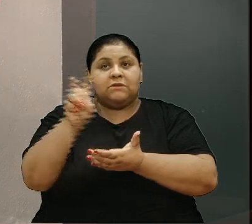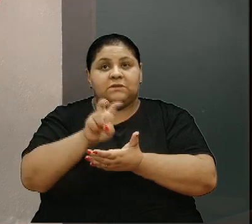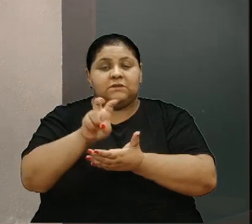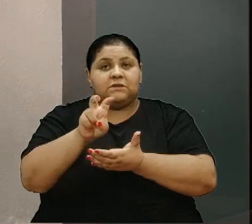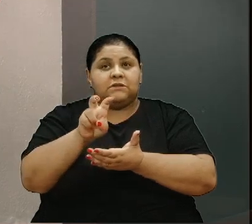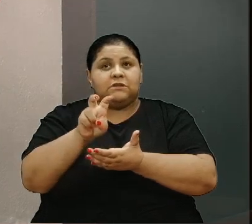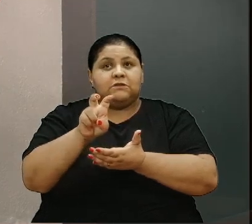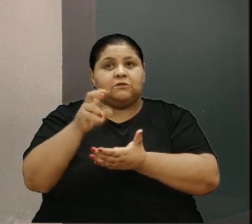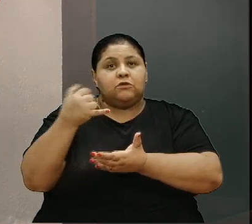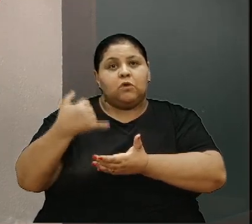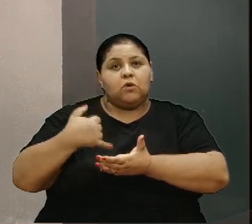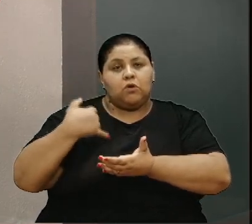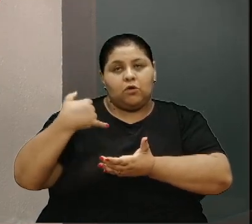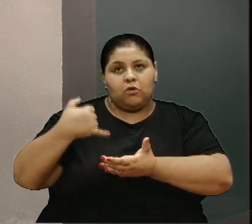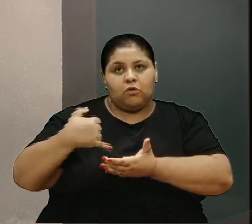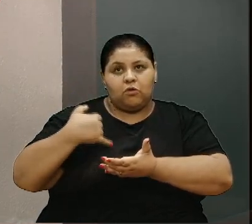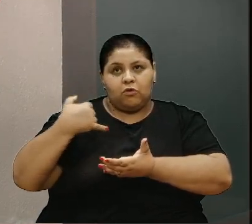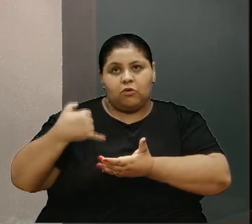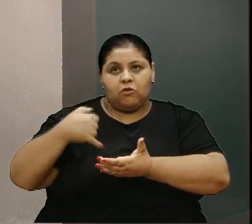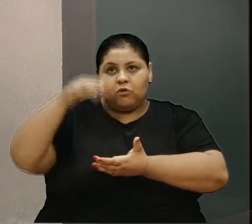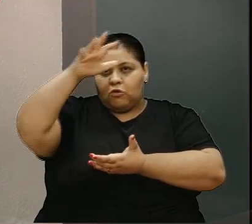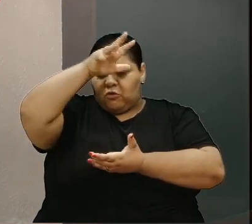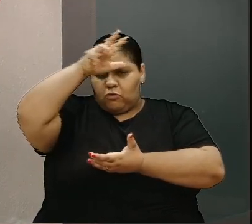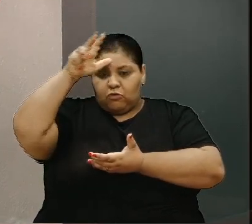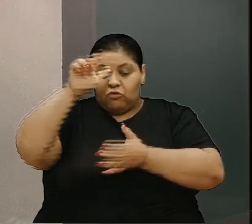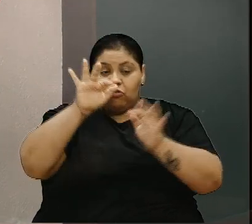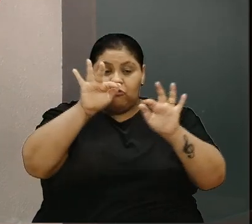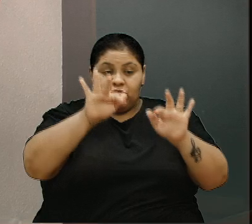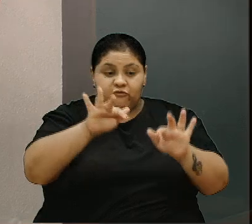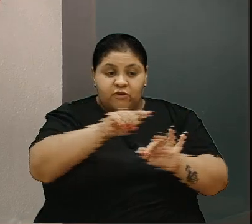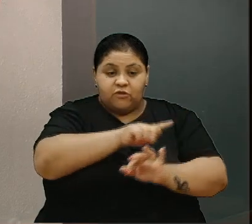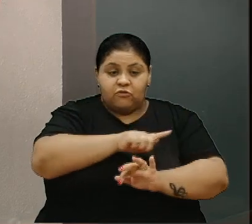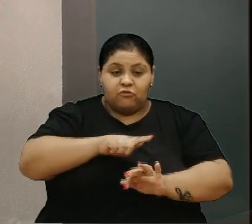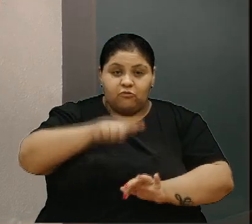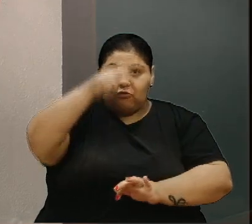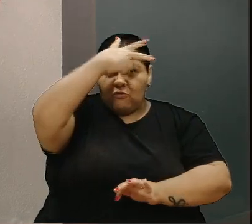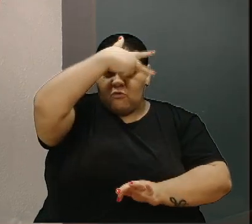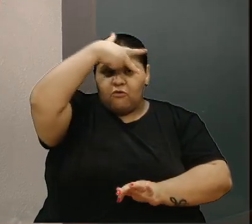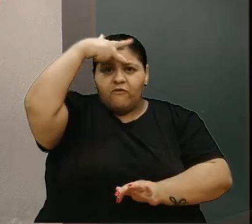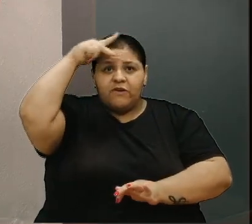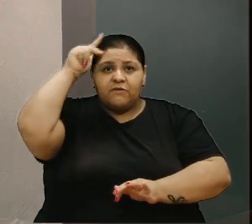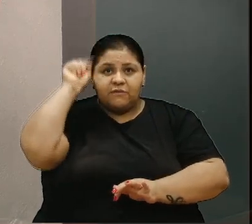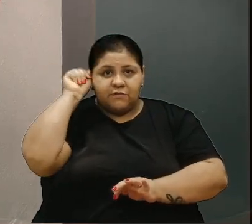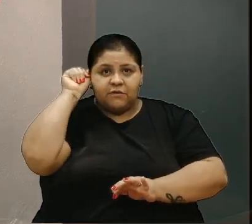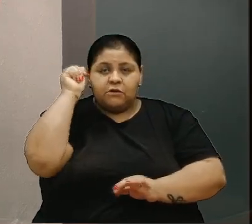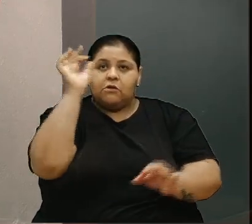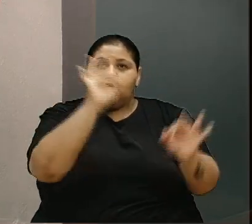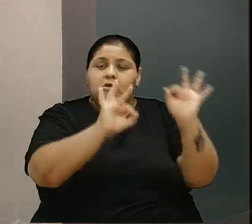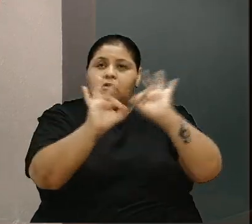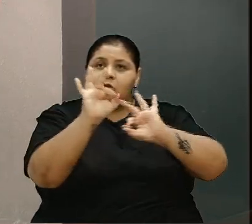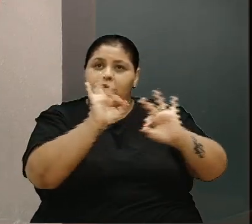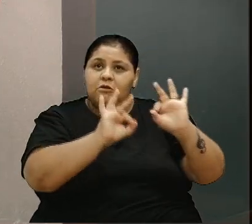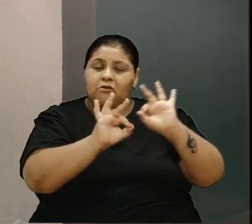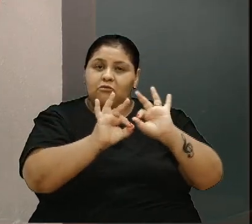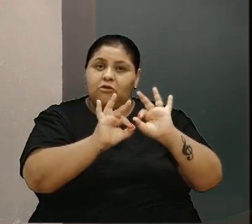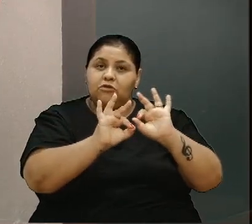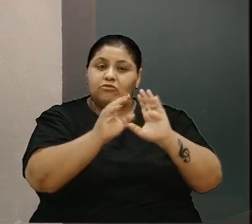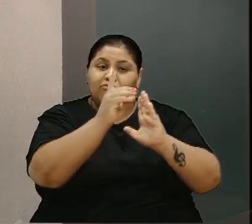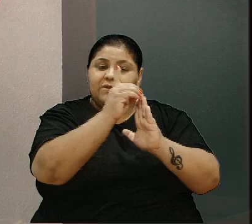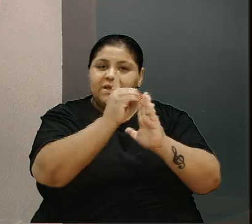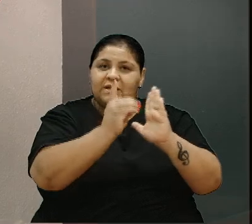o município, no final do governo Cassina, editou um